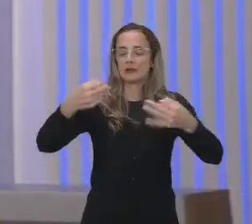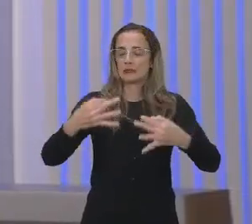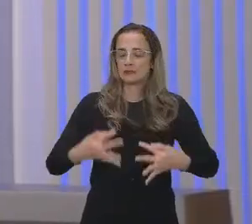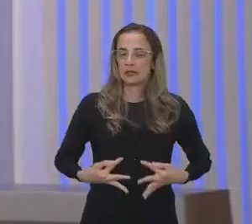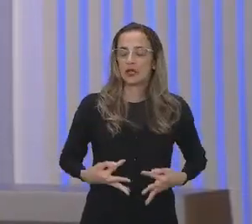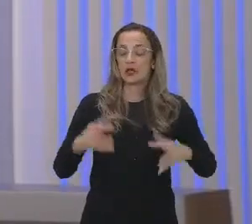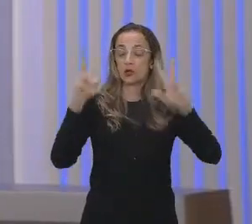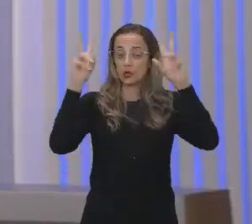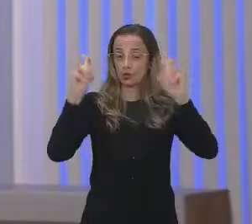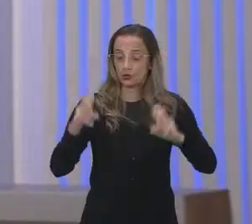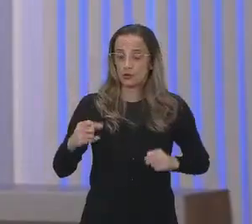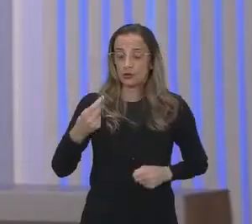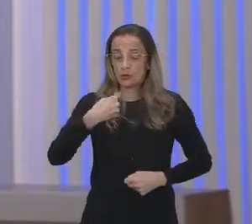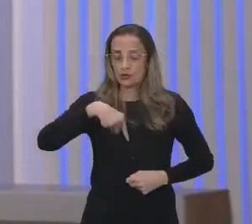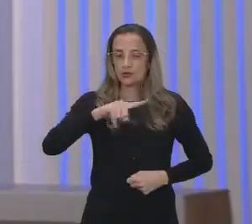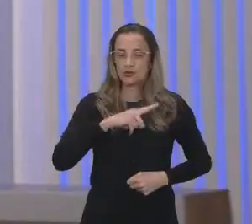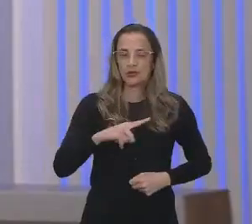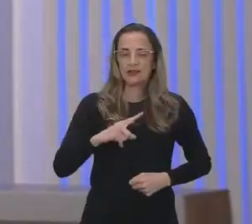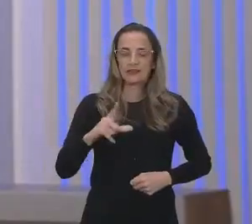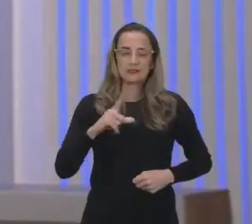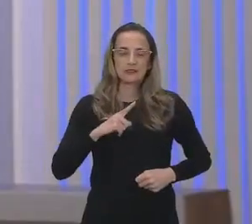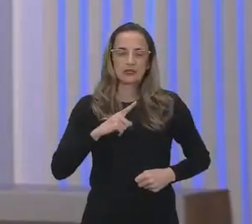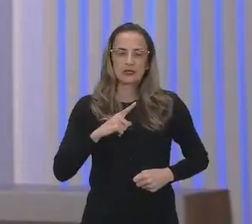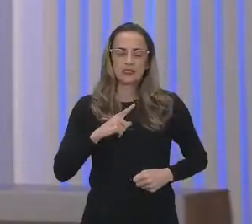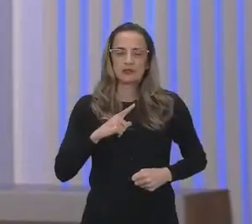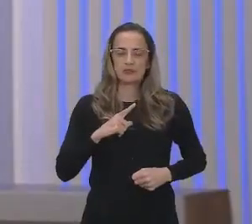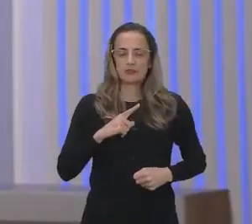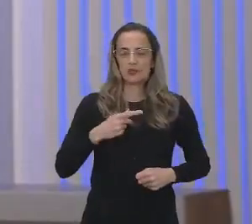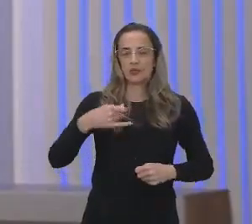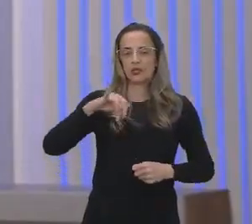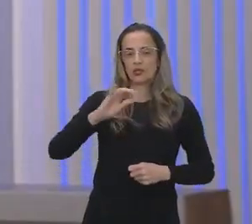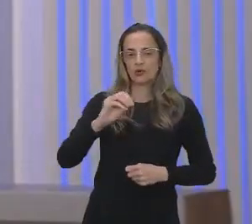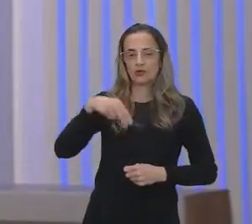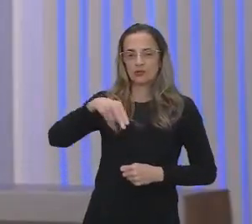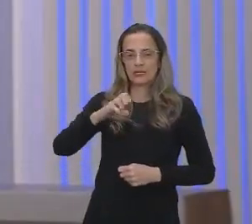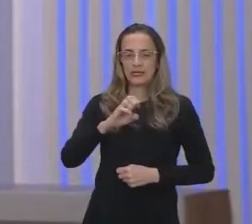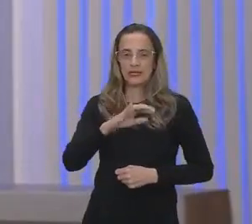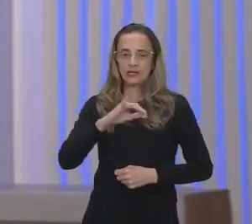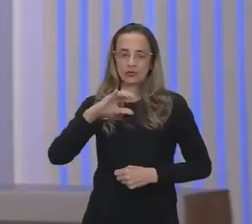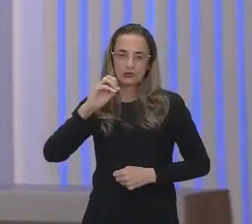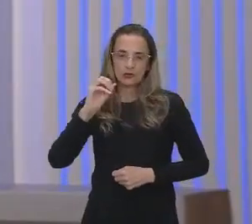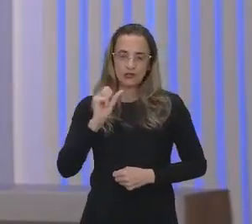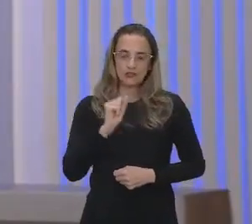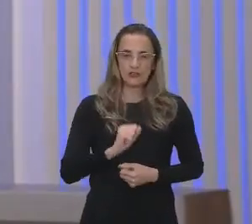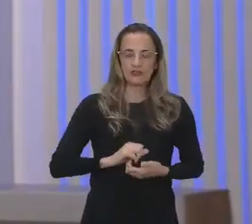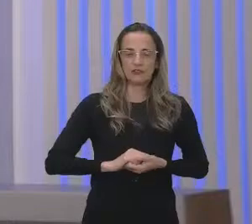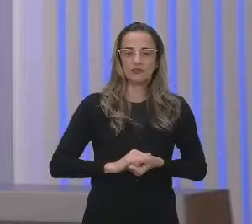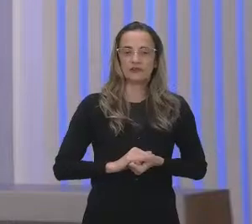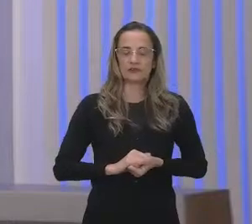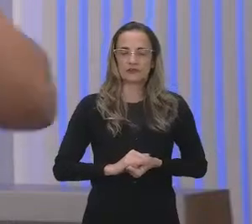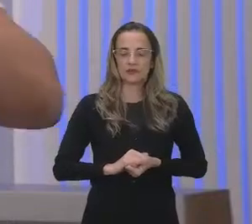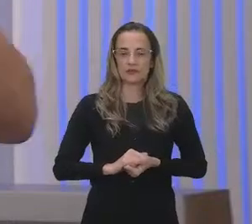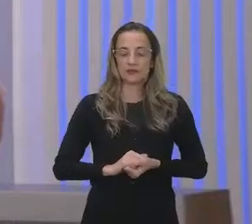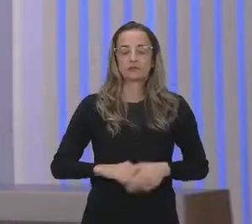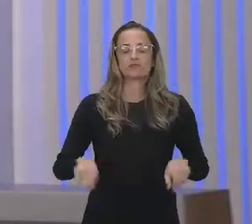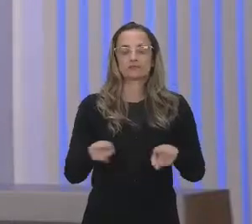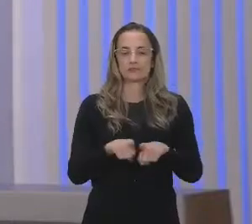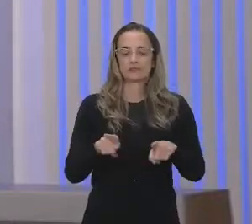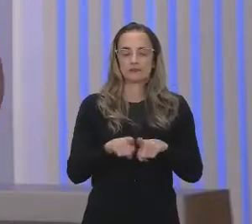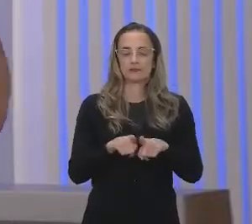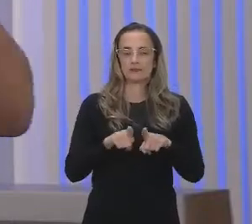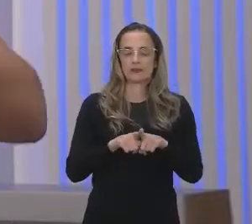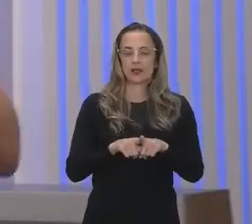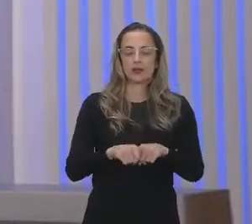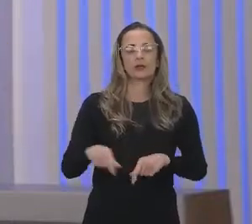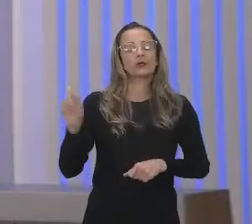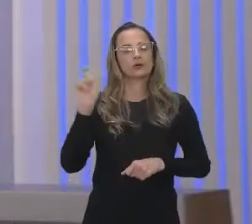olha só, nós estamos quase ficando pioneiros na situação, né? Então, olha só que importante também. Mas, lógico que eu acho que